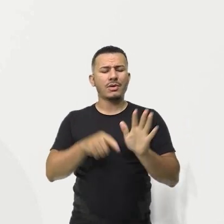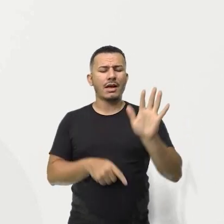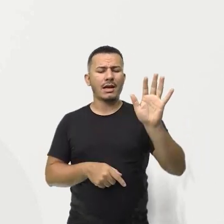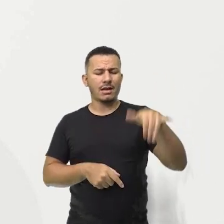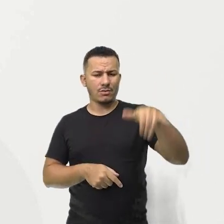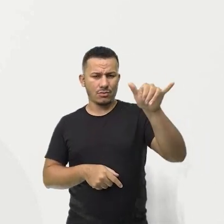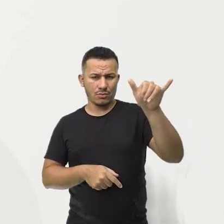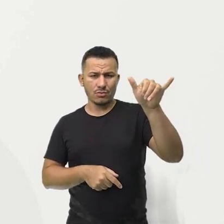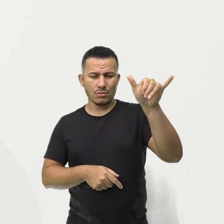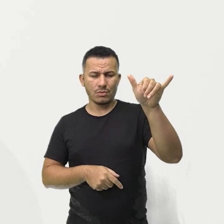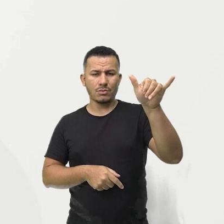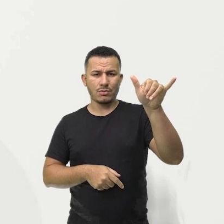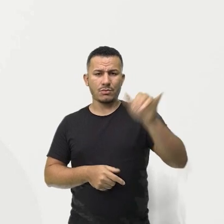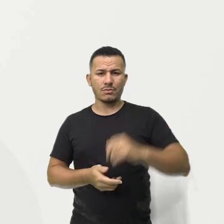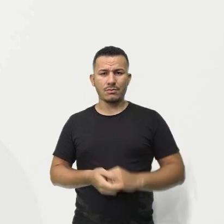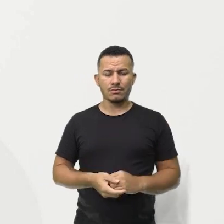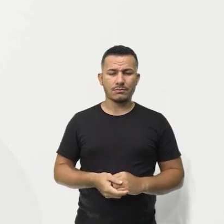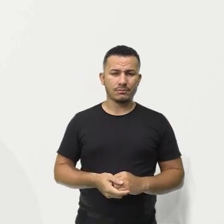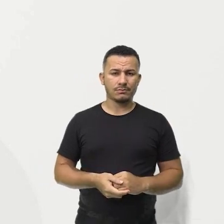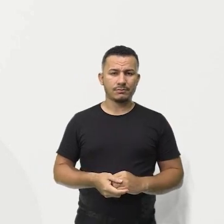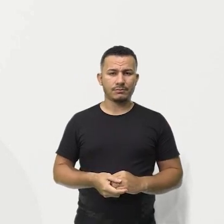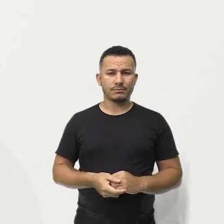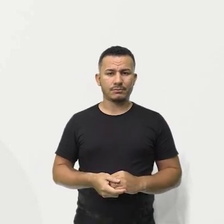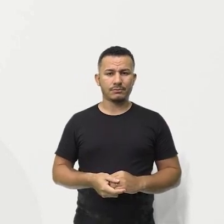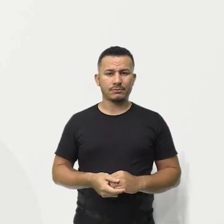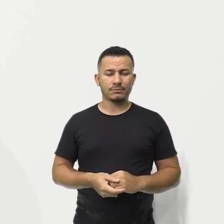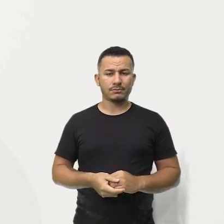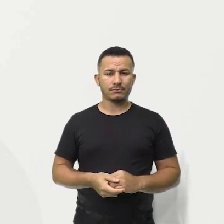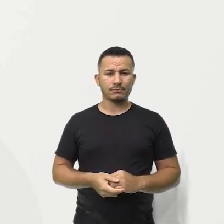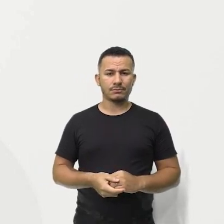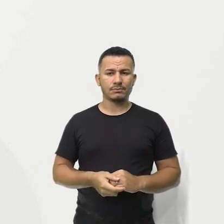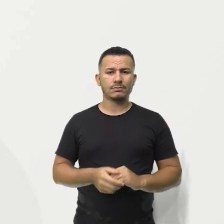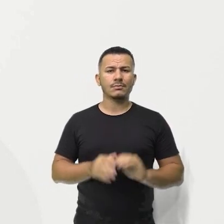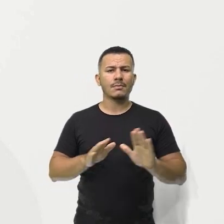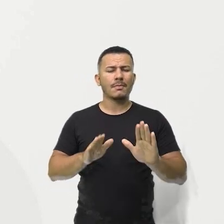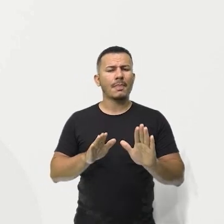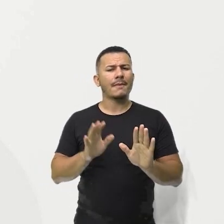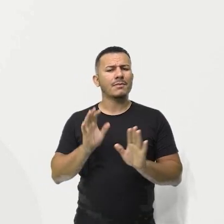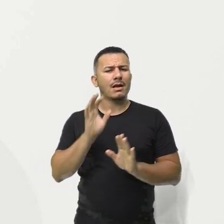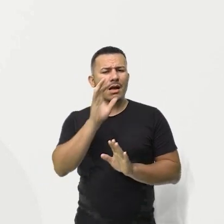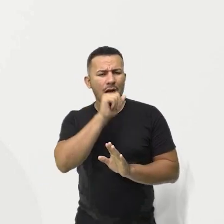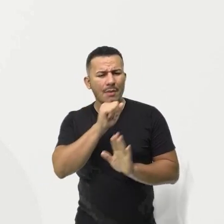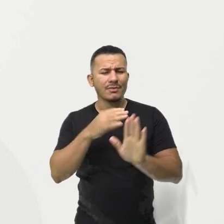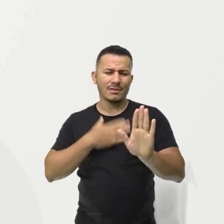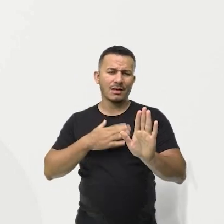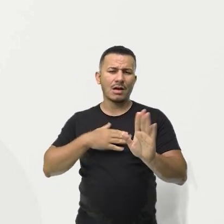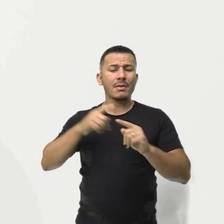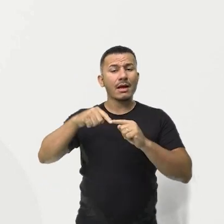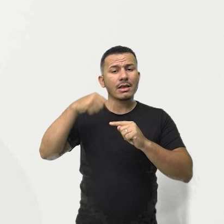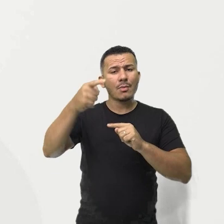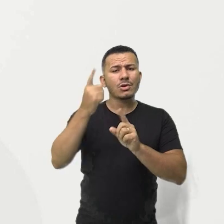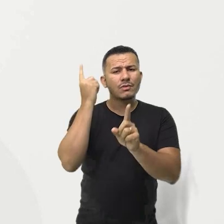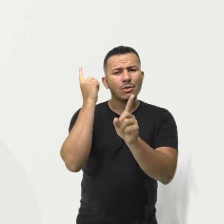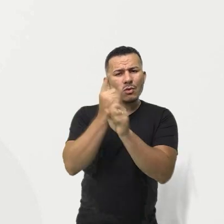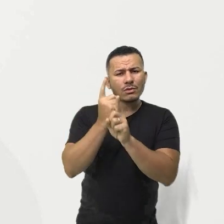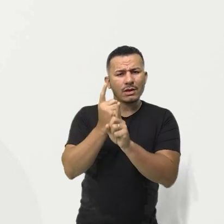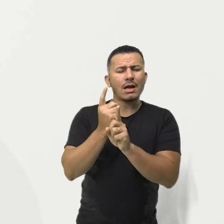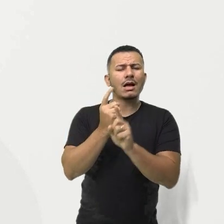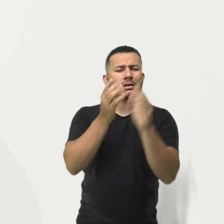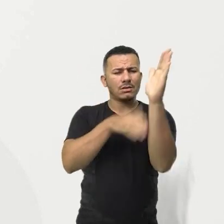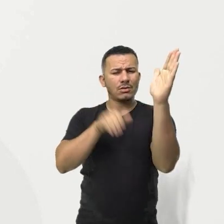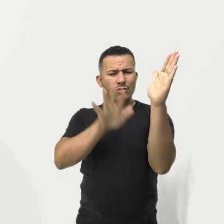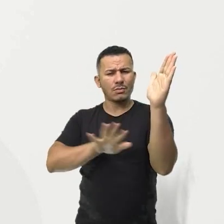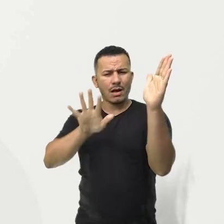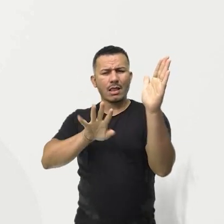ordenadas, que é a mesma coisa que falar eixo y. O professor está falando um pouquinho, mas tu vai perceber bem legal quando a gente for localizar os pontos na nossa